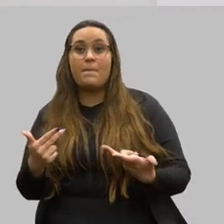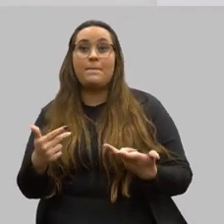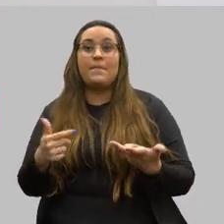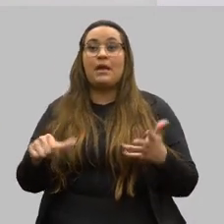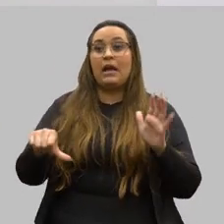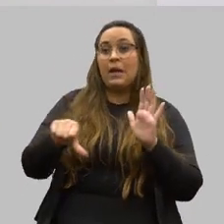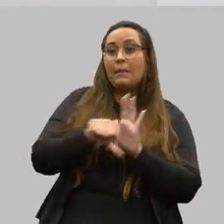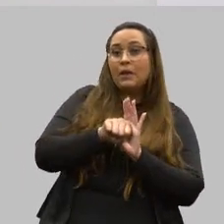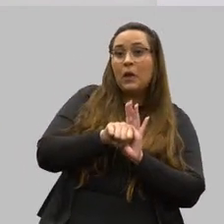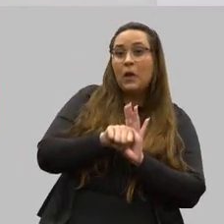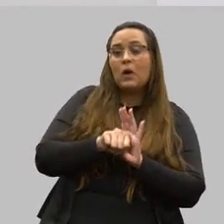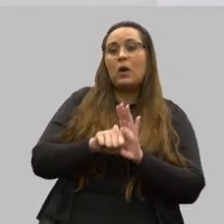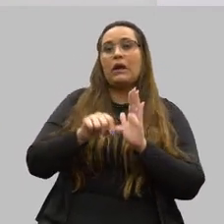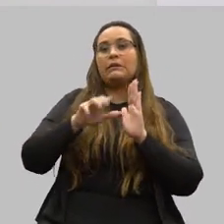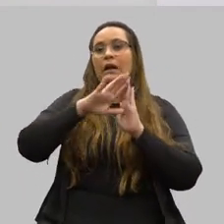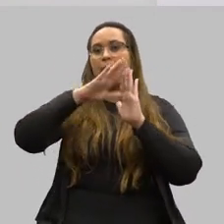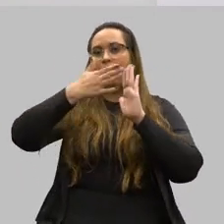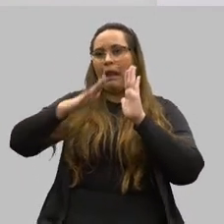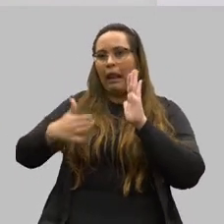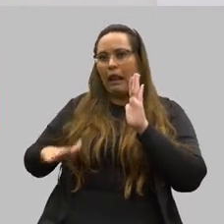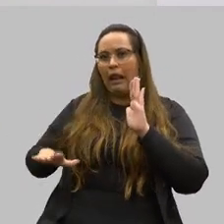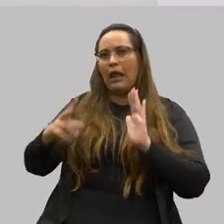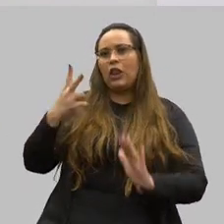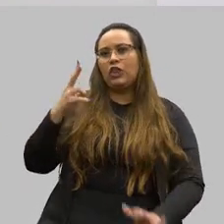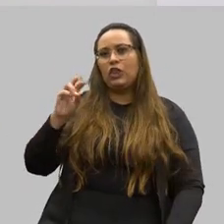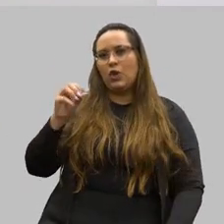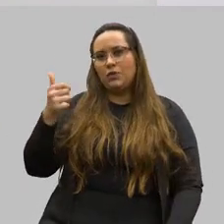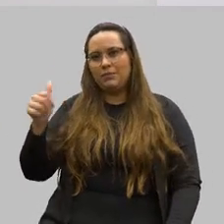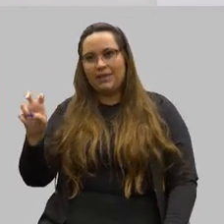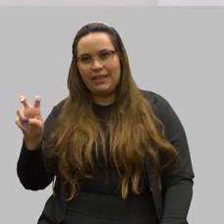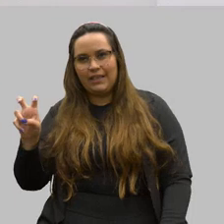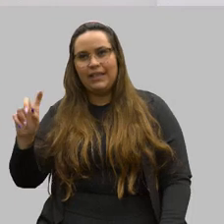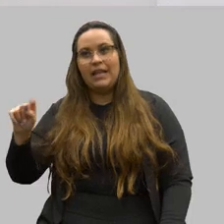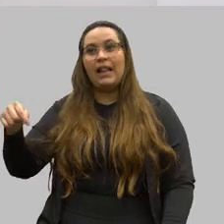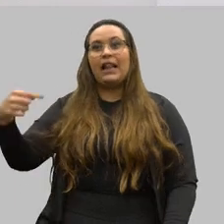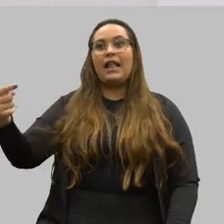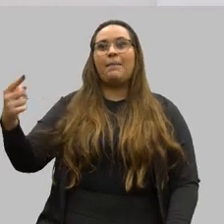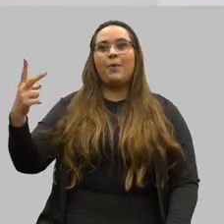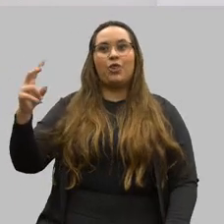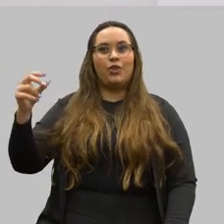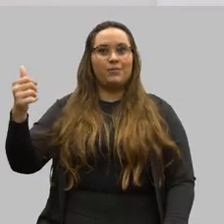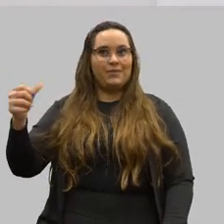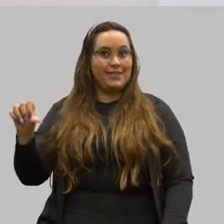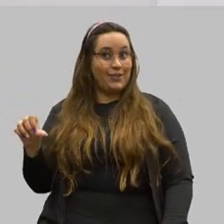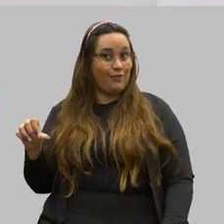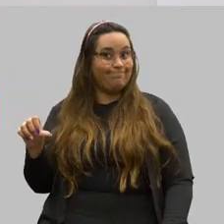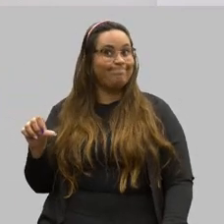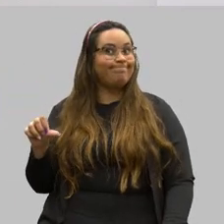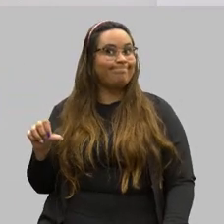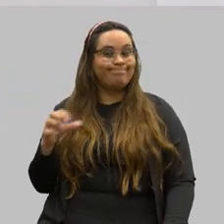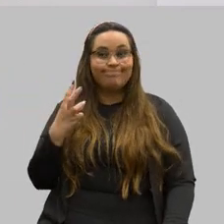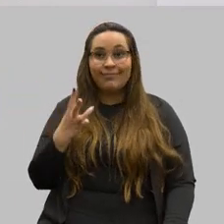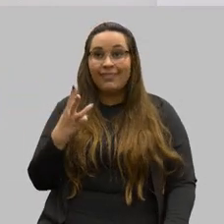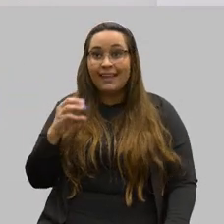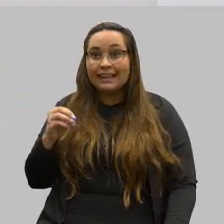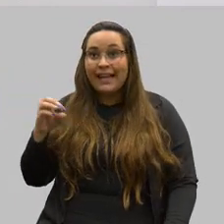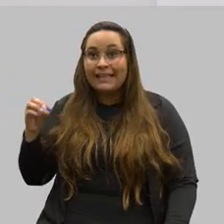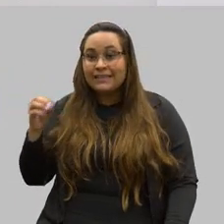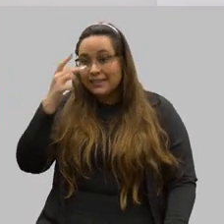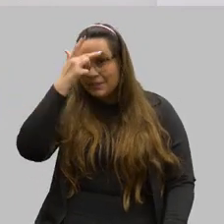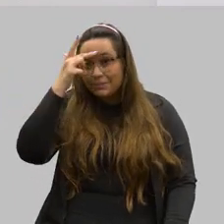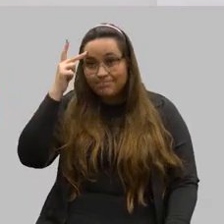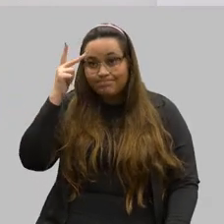cumprimento de duas barragens uma em 2015 e outra em 2019 300 pessoas pessas assassinadas duas